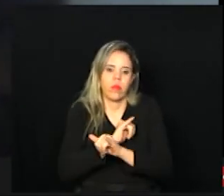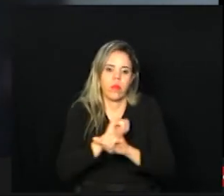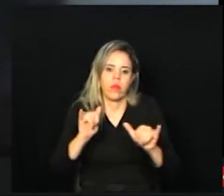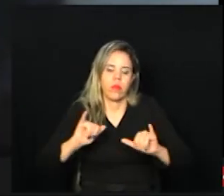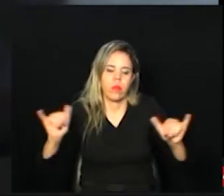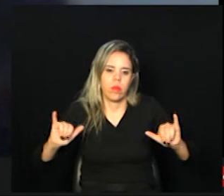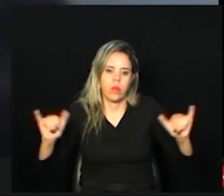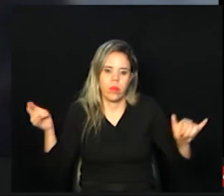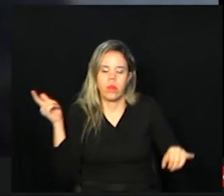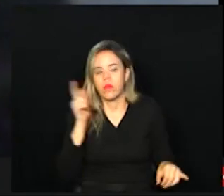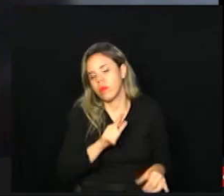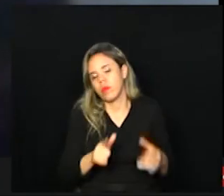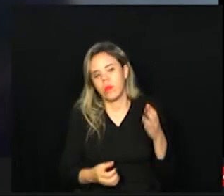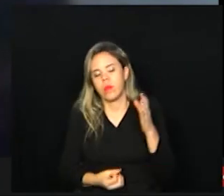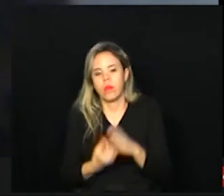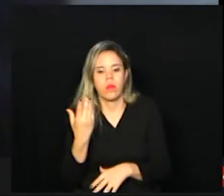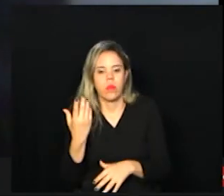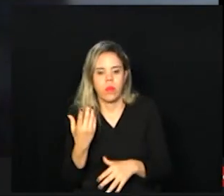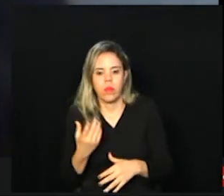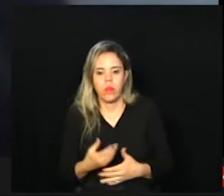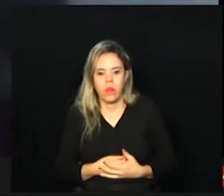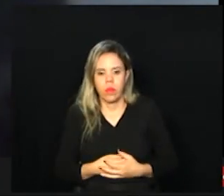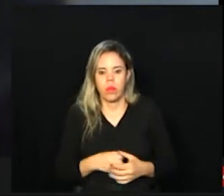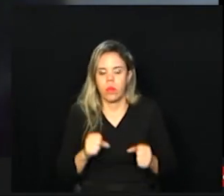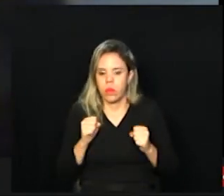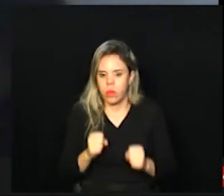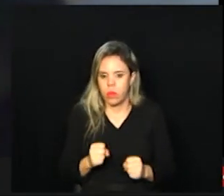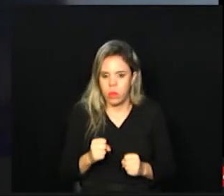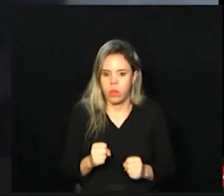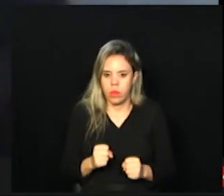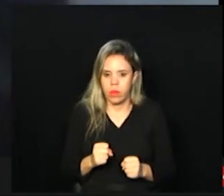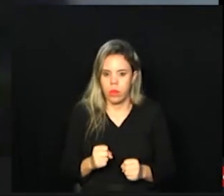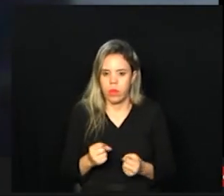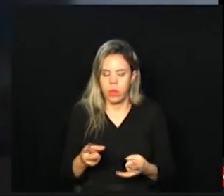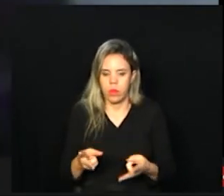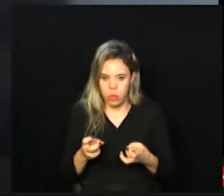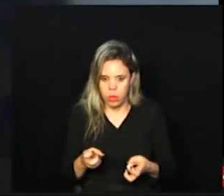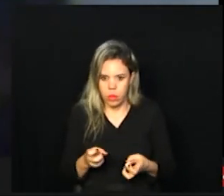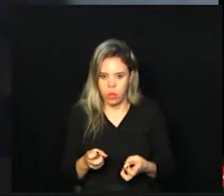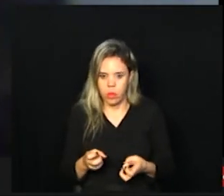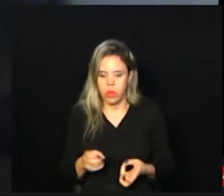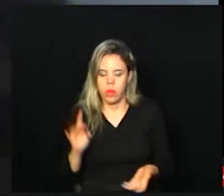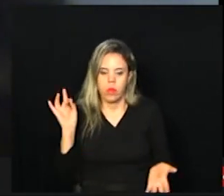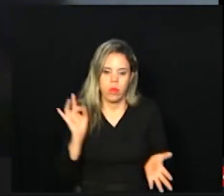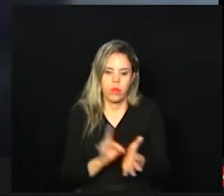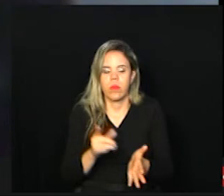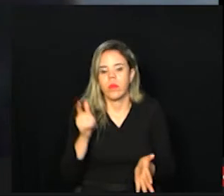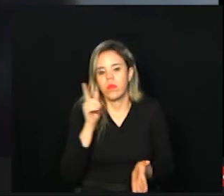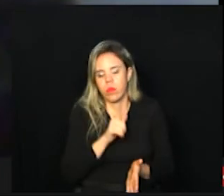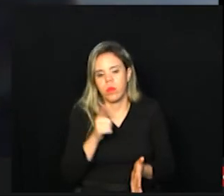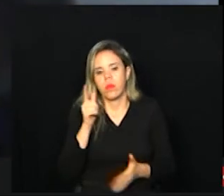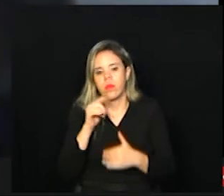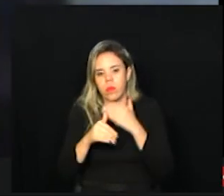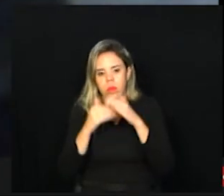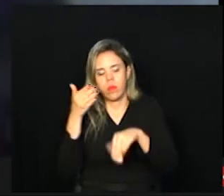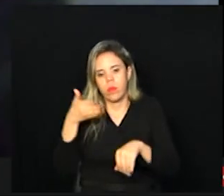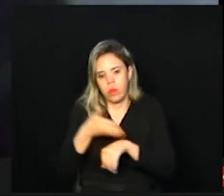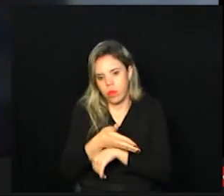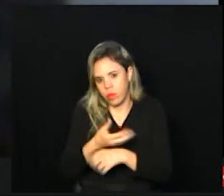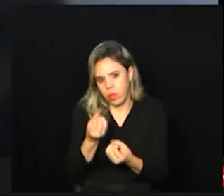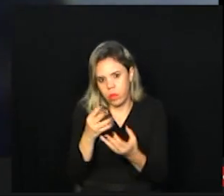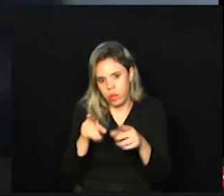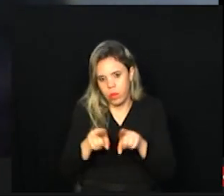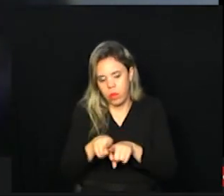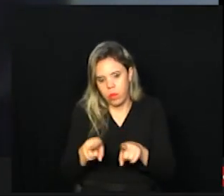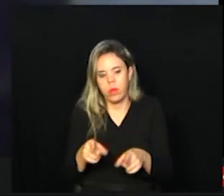e conseguir criar medidas que a gente possa identificar se de fato as mulheres estão conseguindo acessar essas informações, se